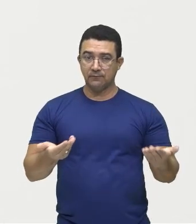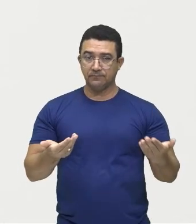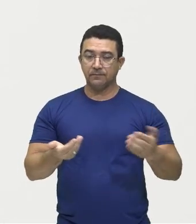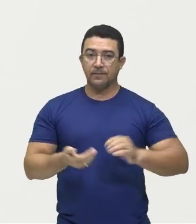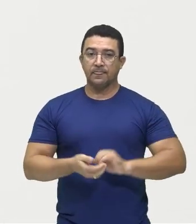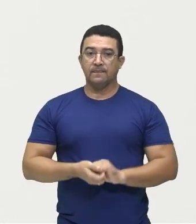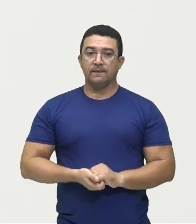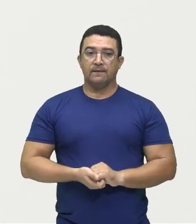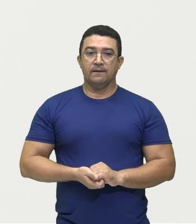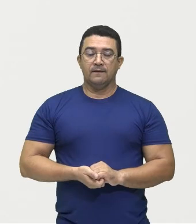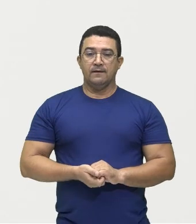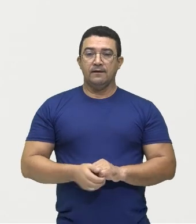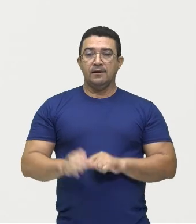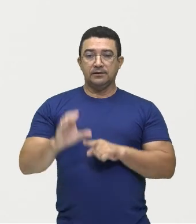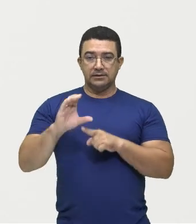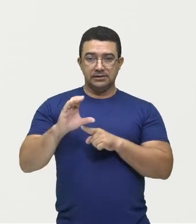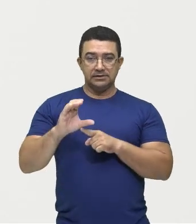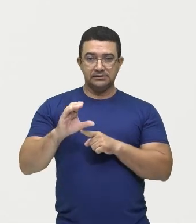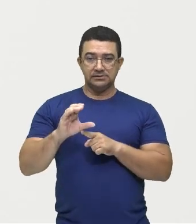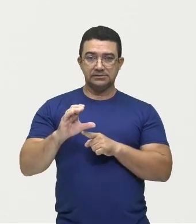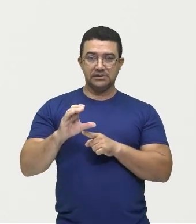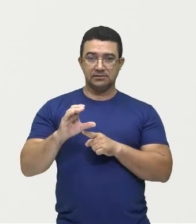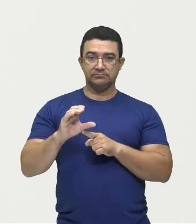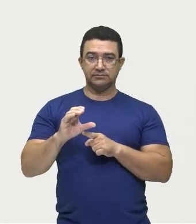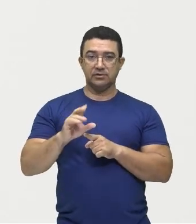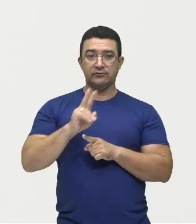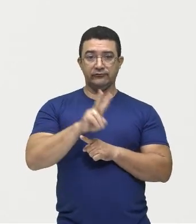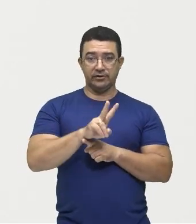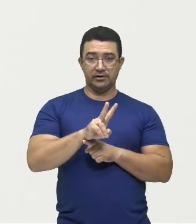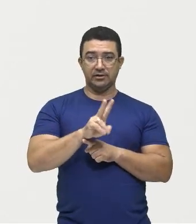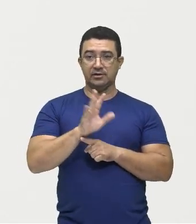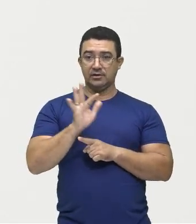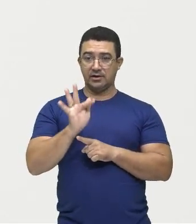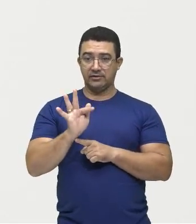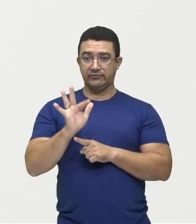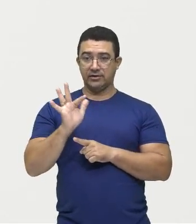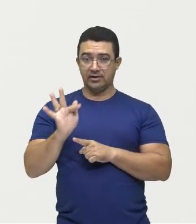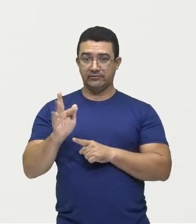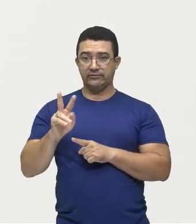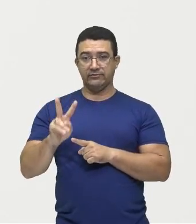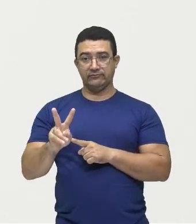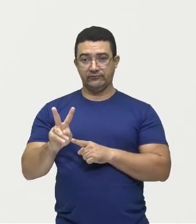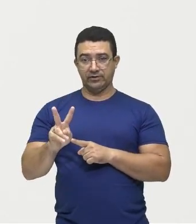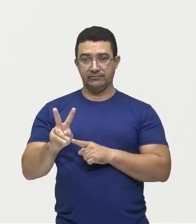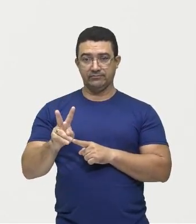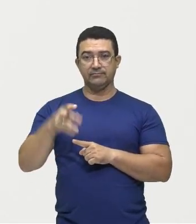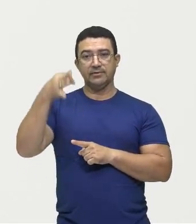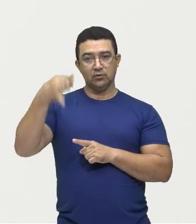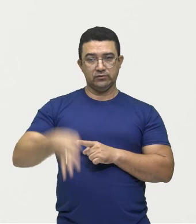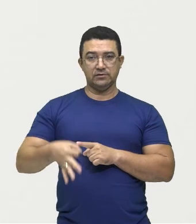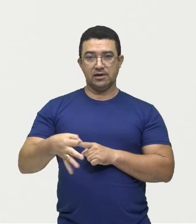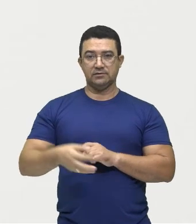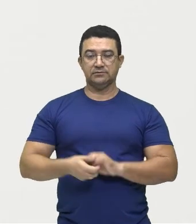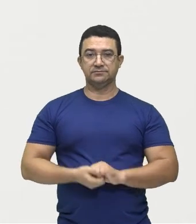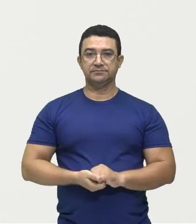amigos, como foi que ficou a sequência, né? Ó, V, F, F e